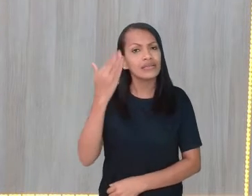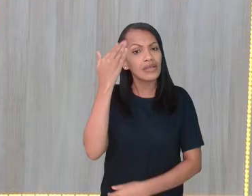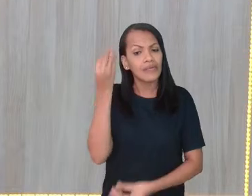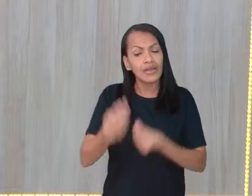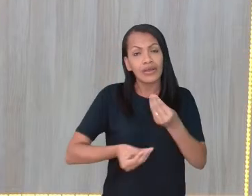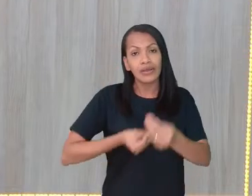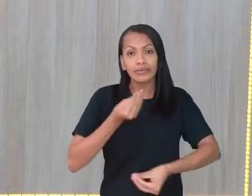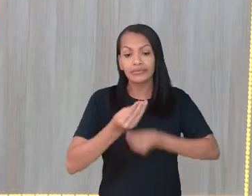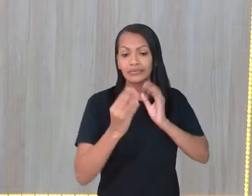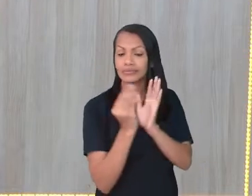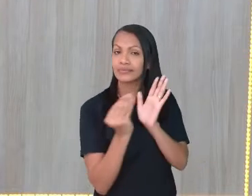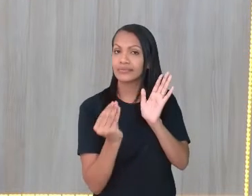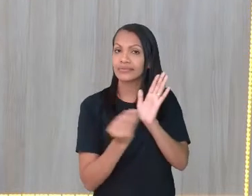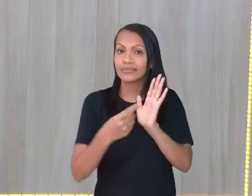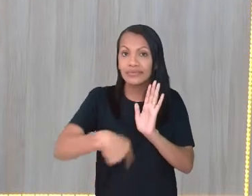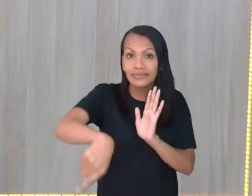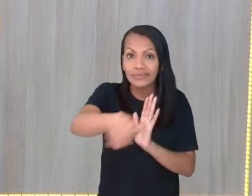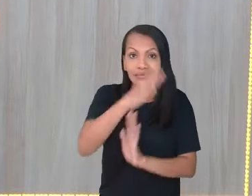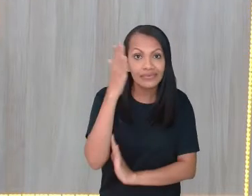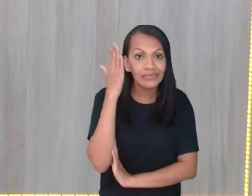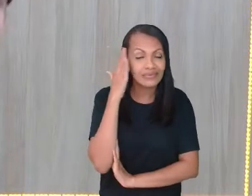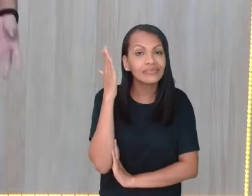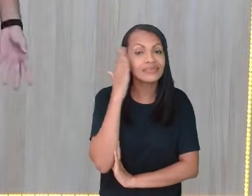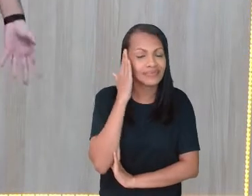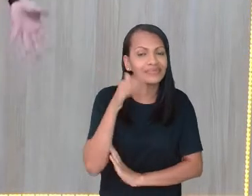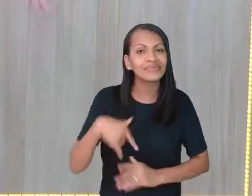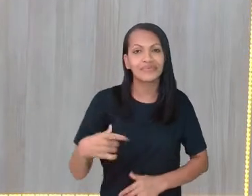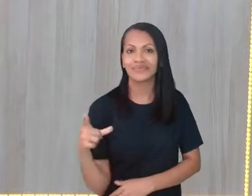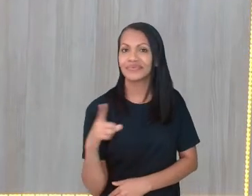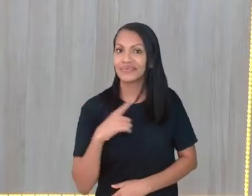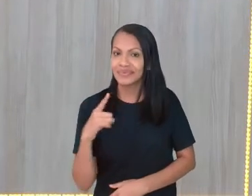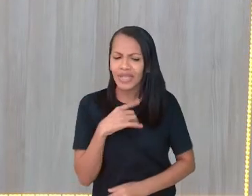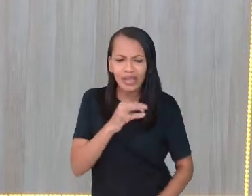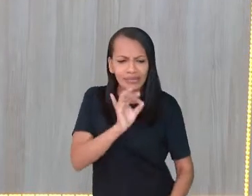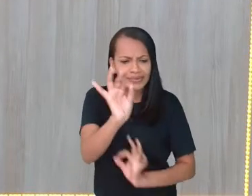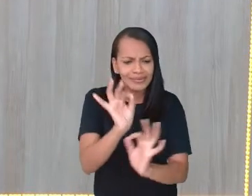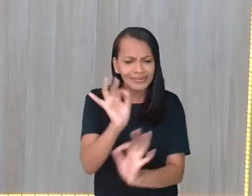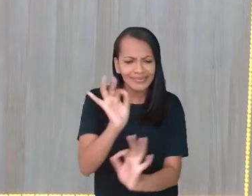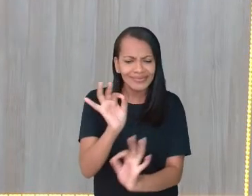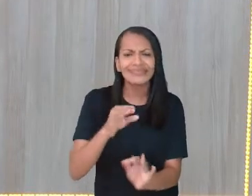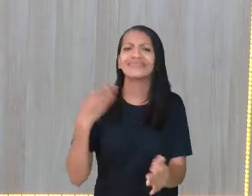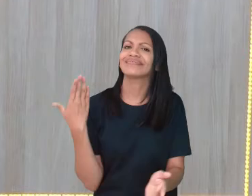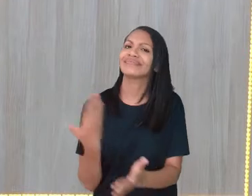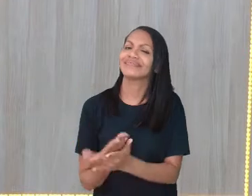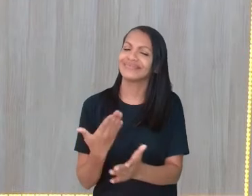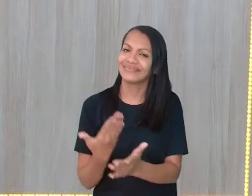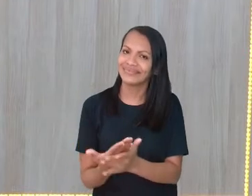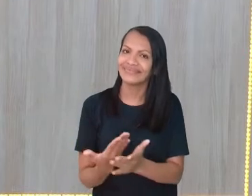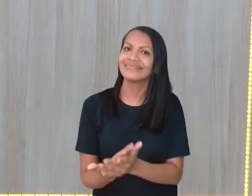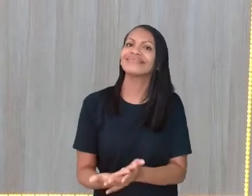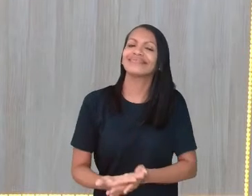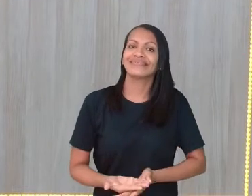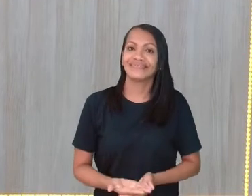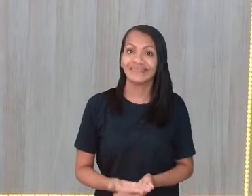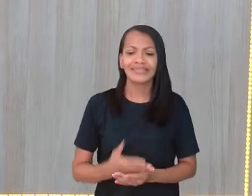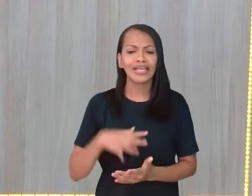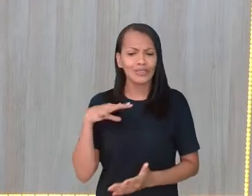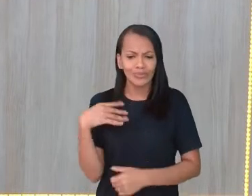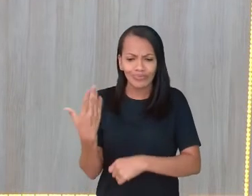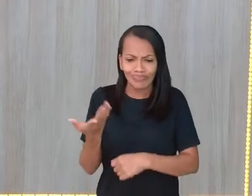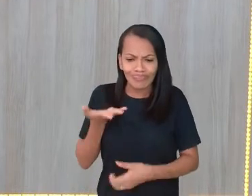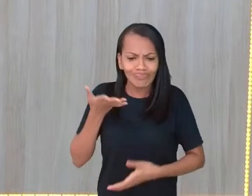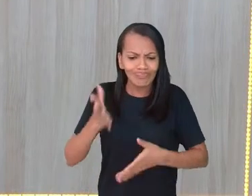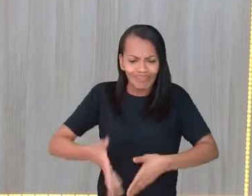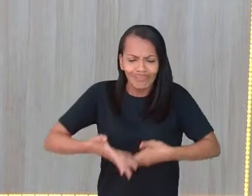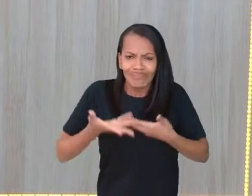como é que o conteúdo está chegando para vocês. Porque a gente tem um trabalhão para montar uma aula, a gente coloca todo o nosso carinho